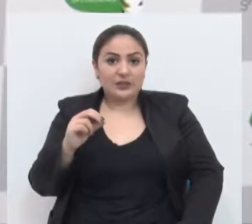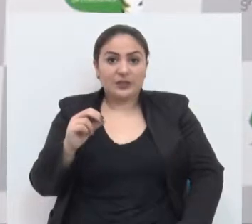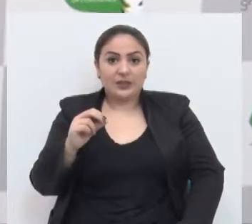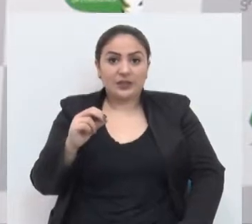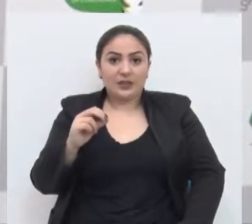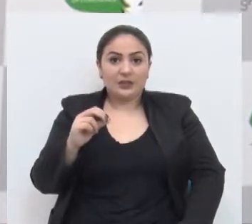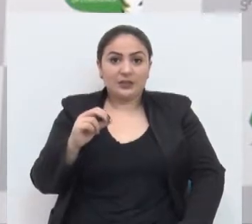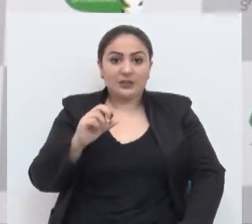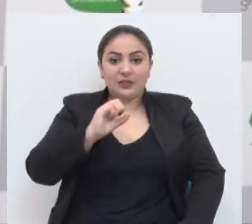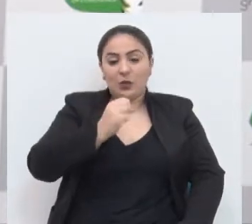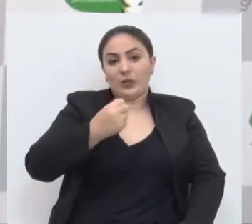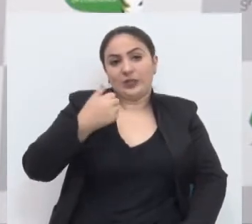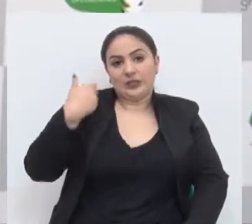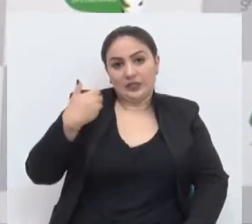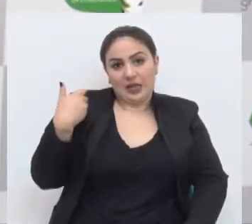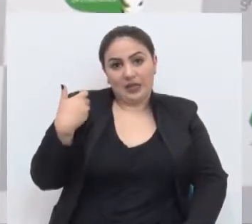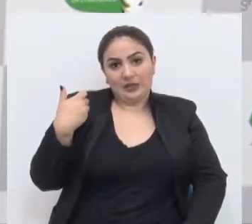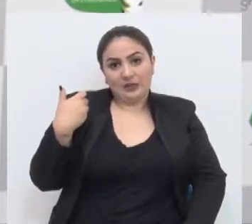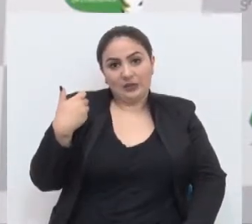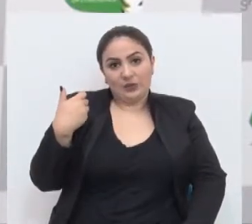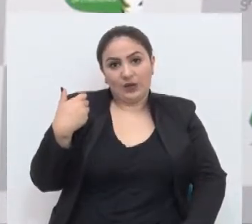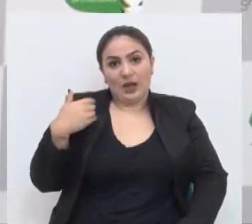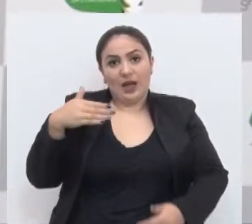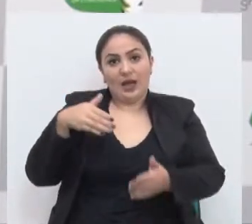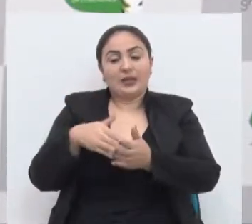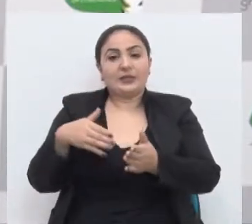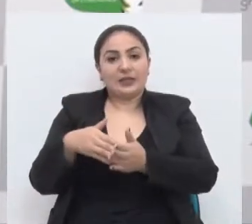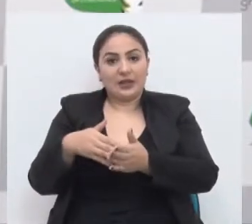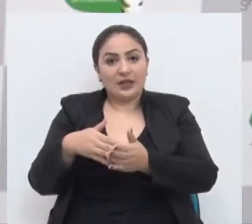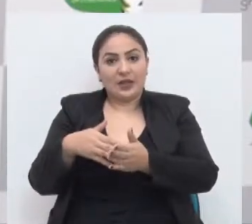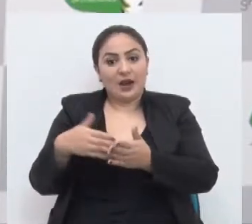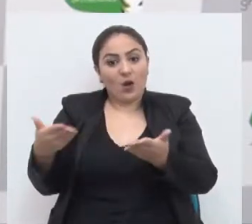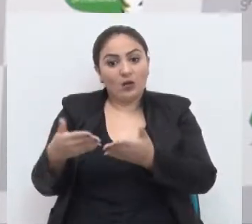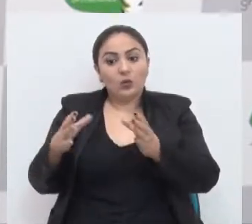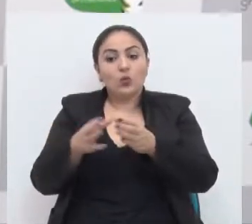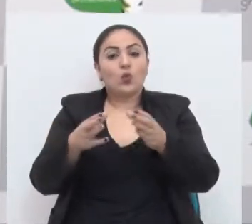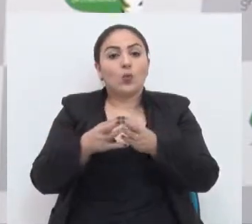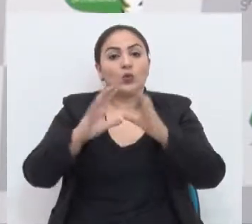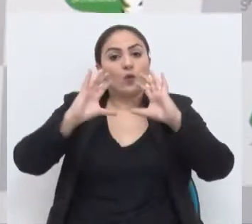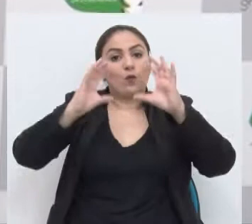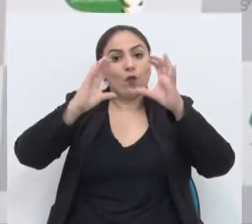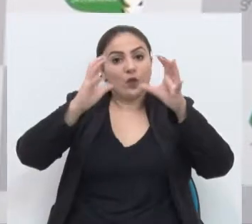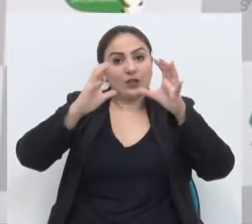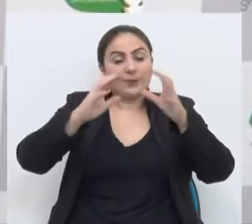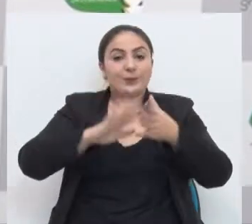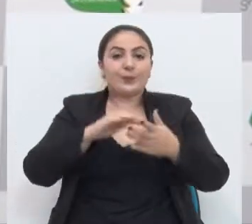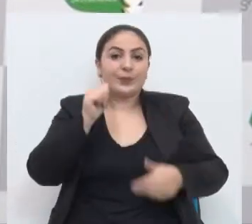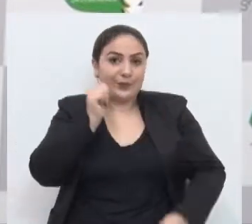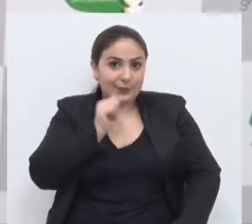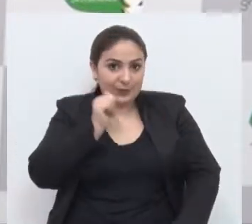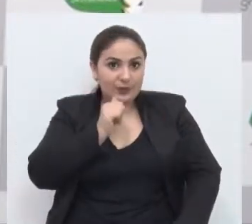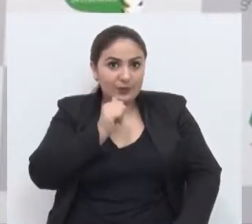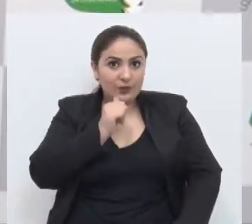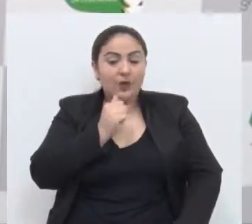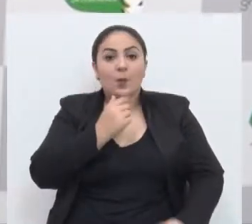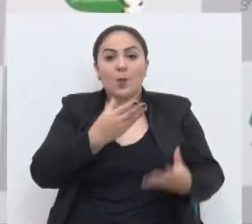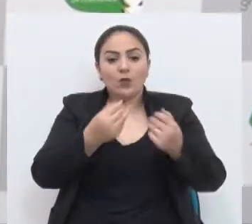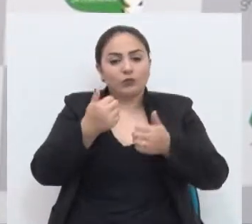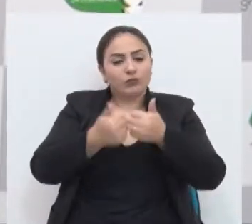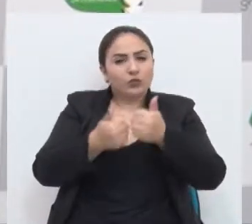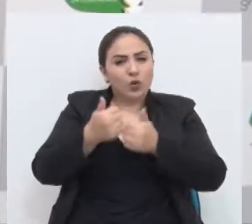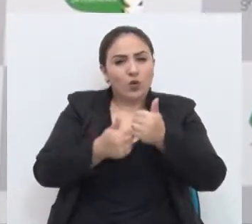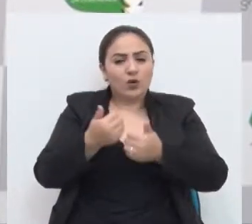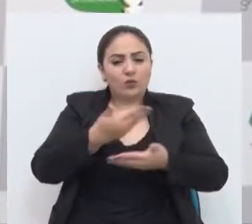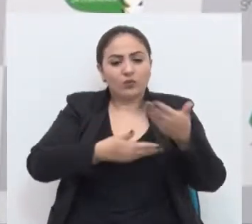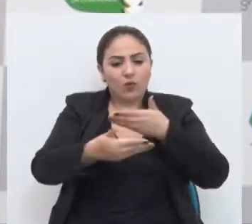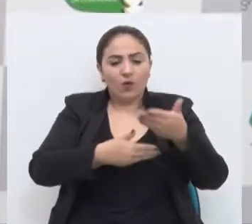8 anos até o adulto, na categoria de voleibol feminino. São muitos jogos, é um